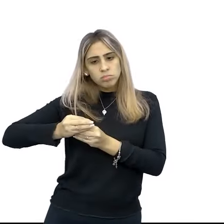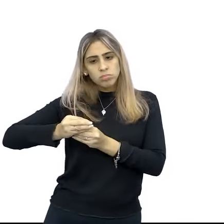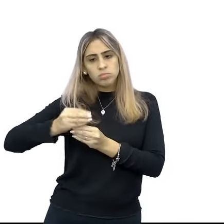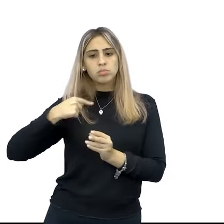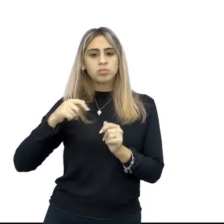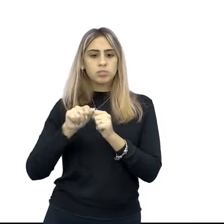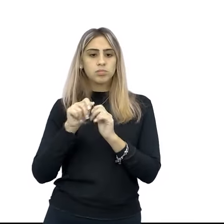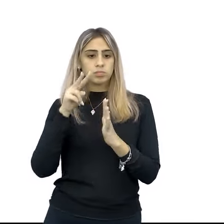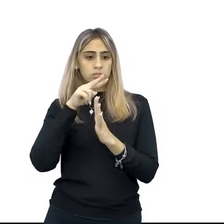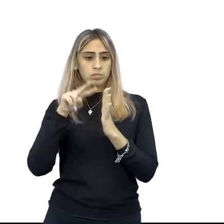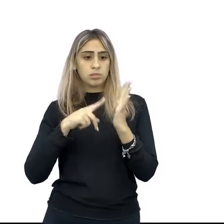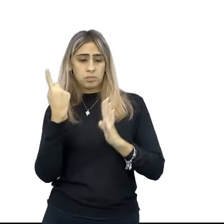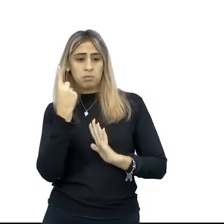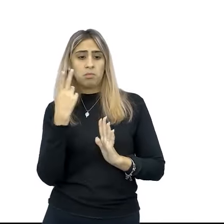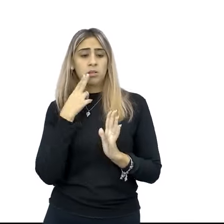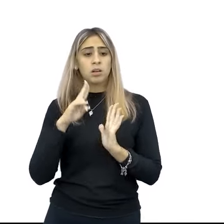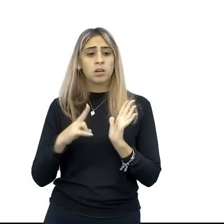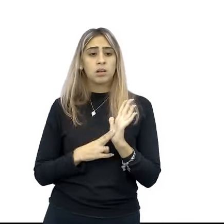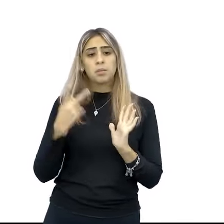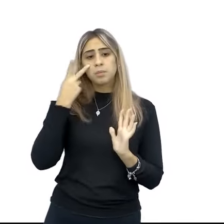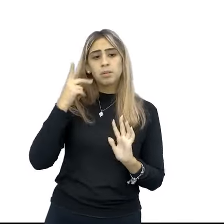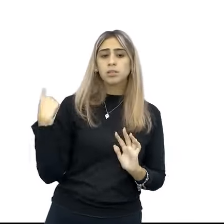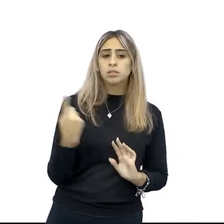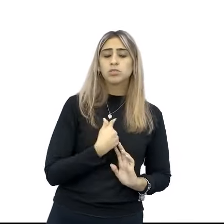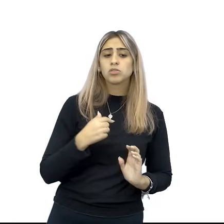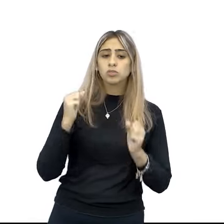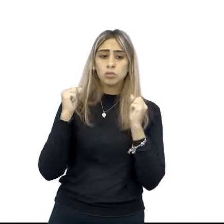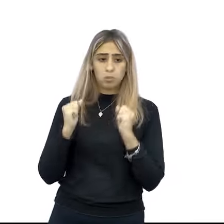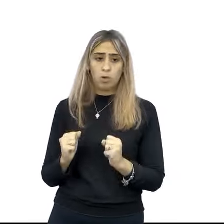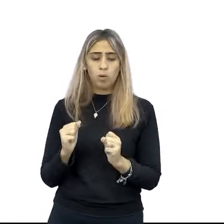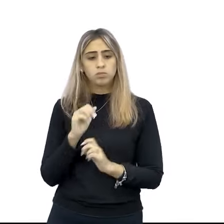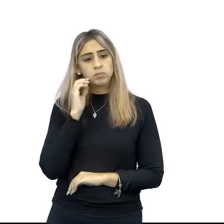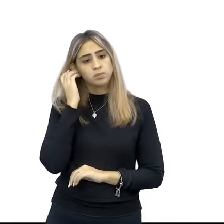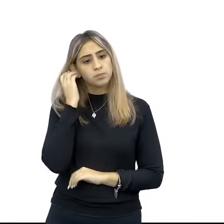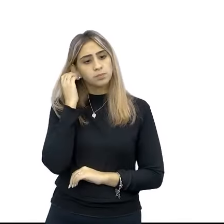a leitura da primeira carta para que a gente possa